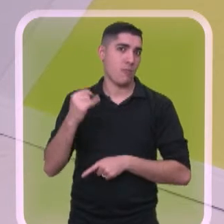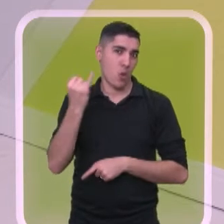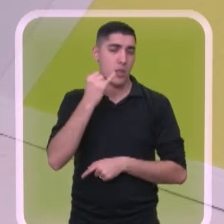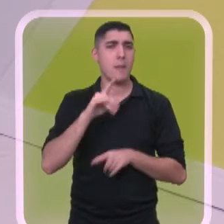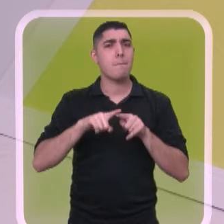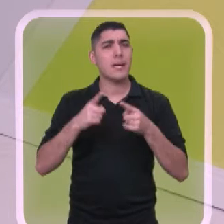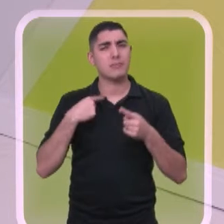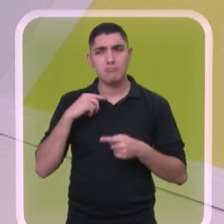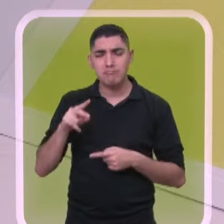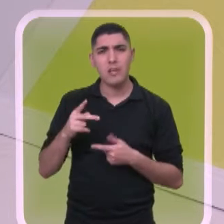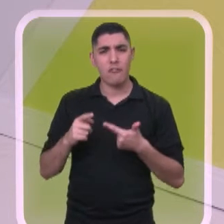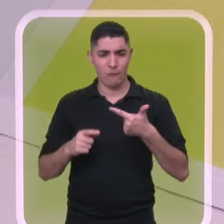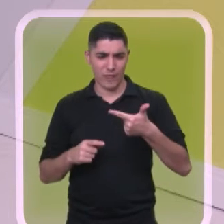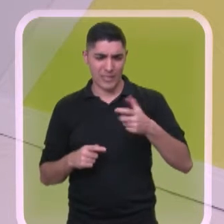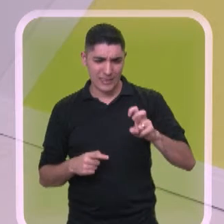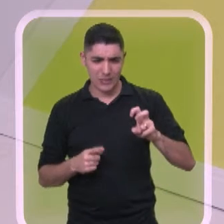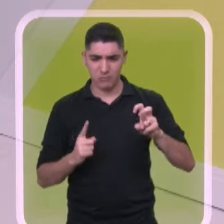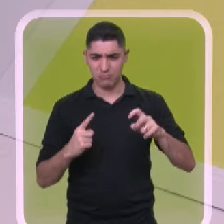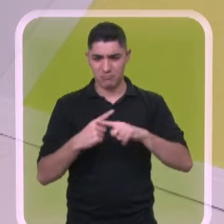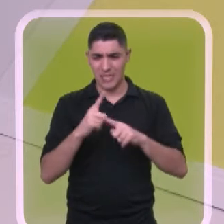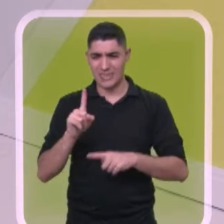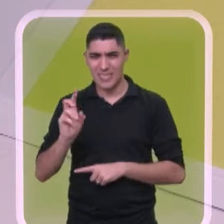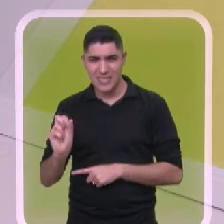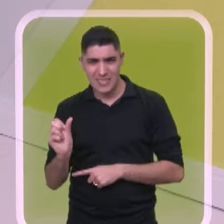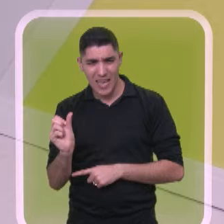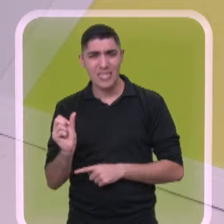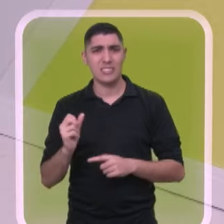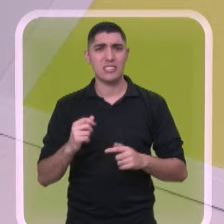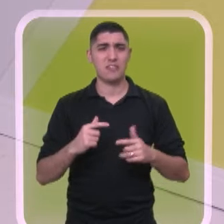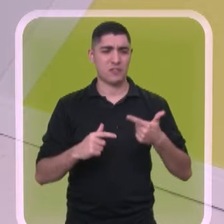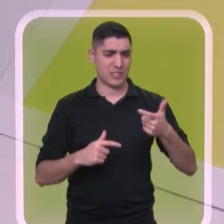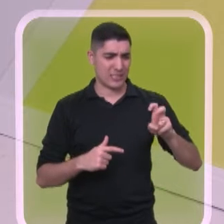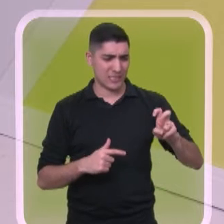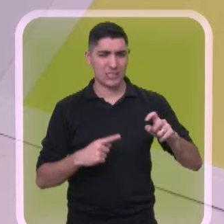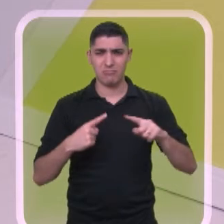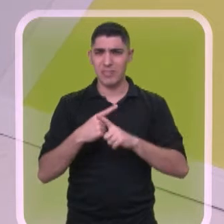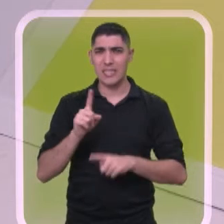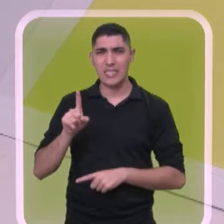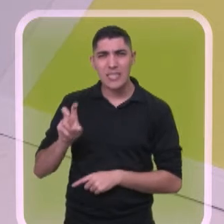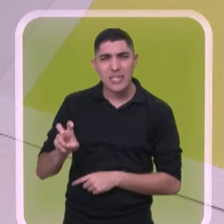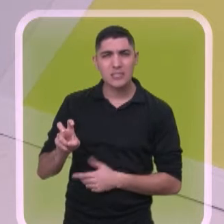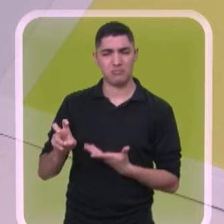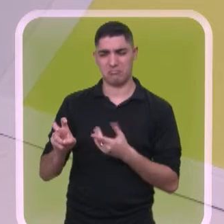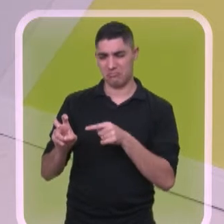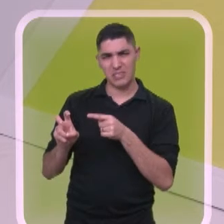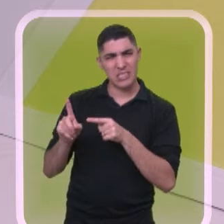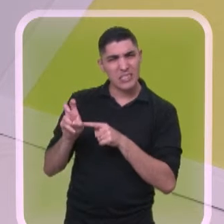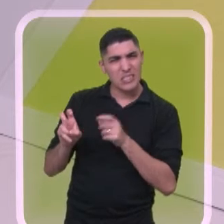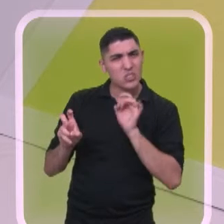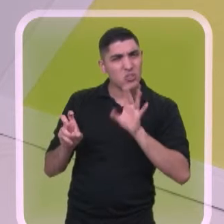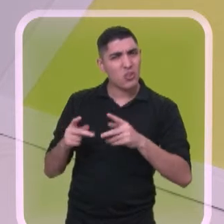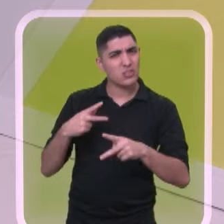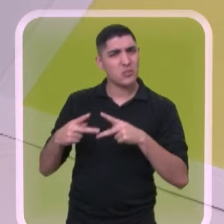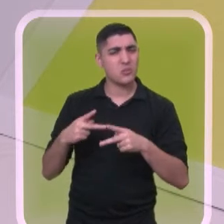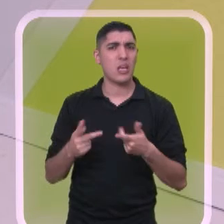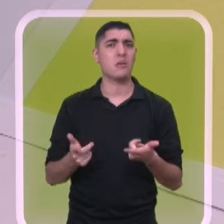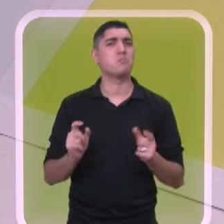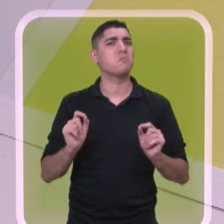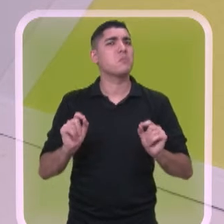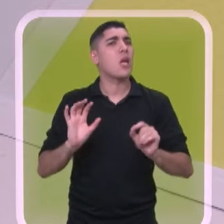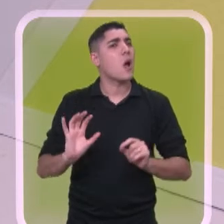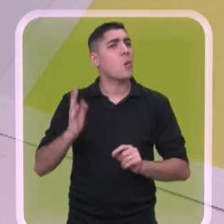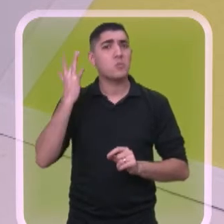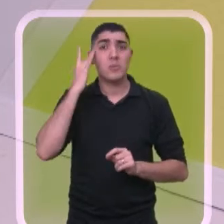o placar de 25-16, 25-15, não é para um time do São José só fazer isso. Ou o bloqueio da